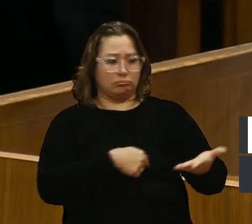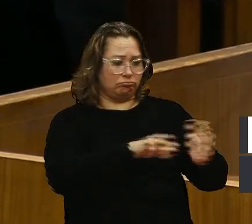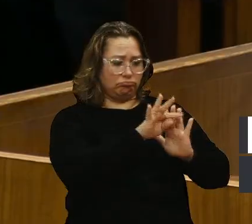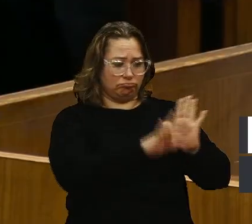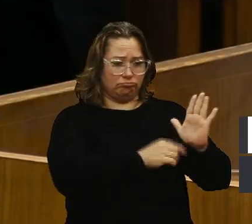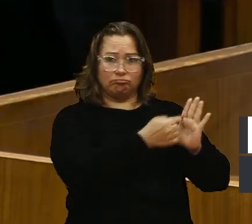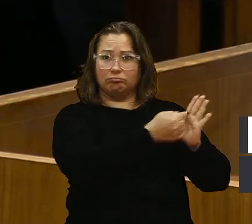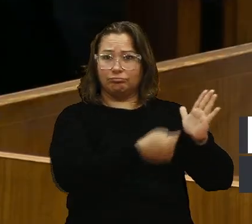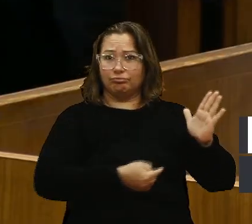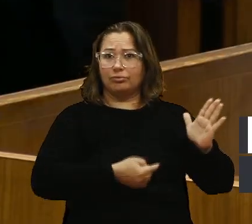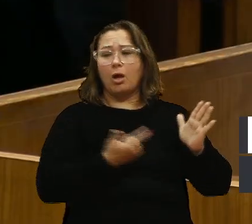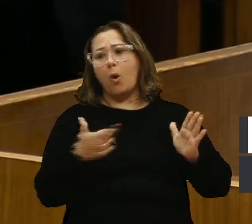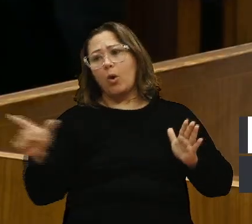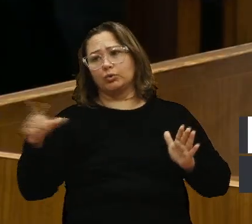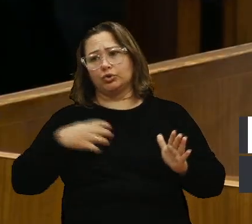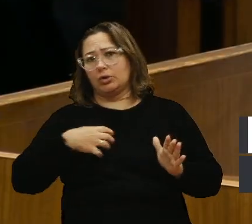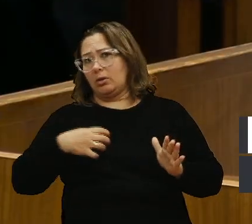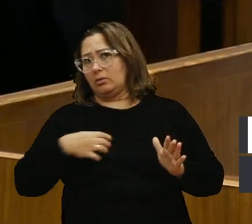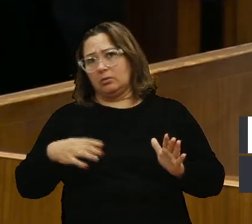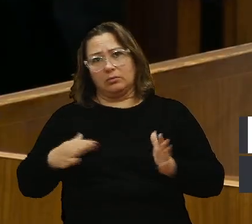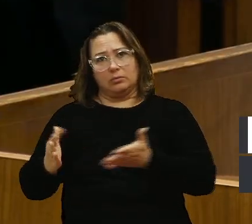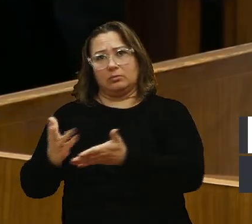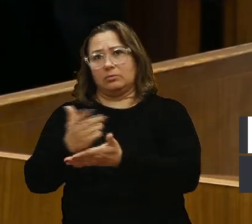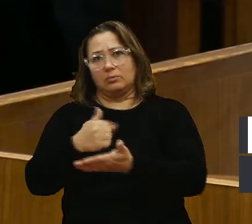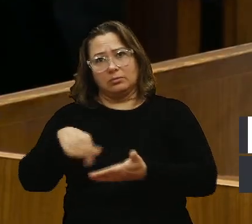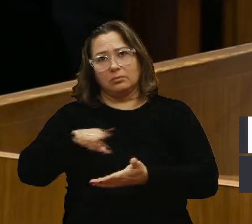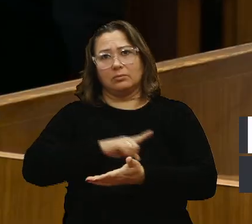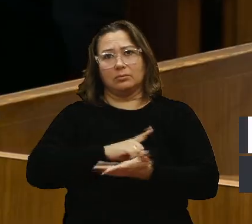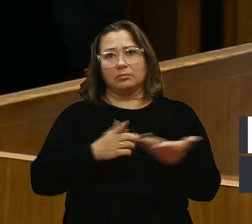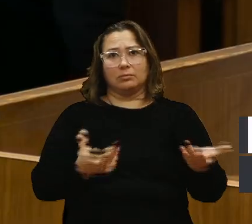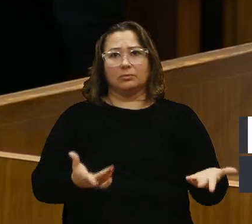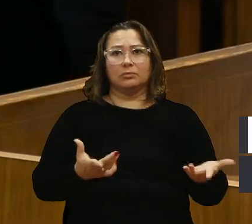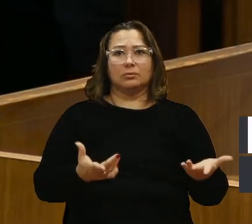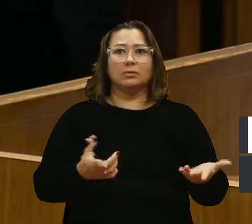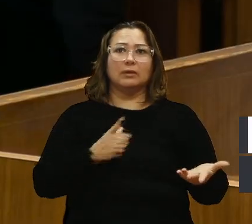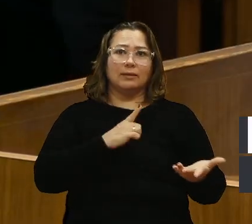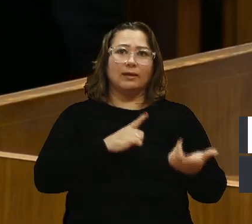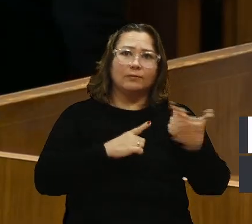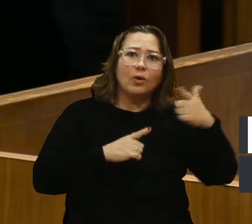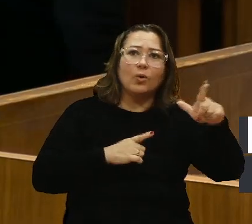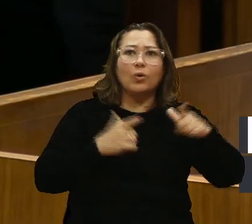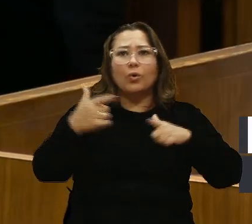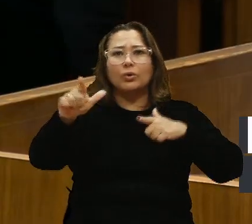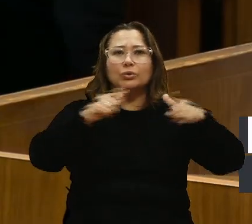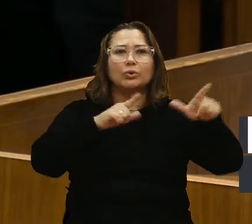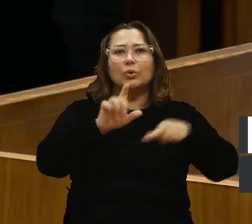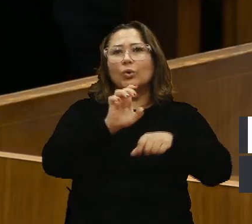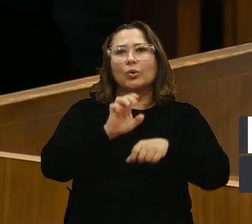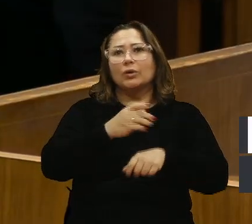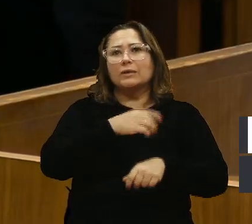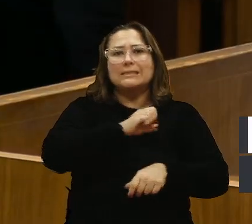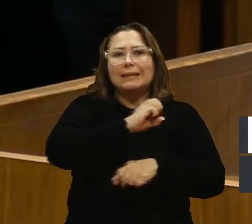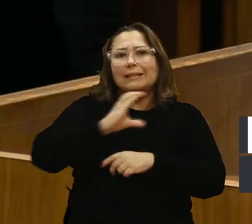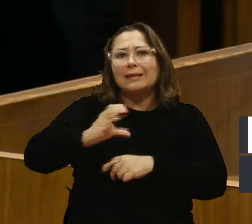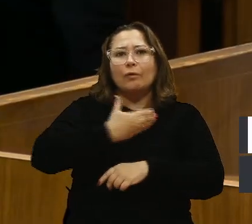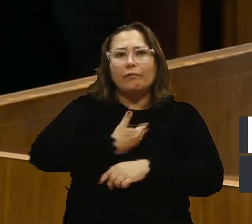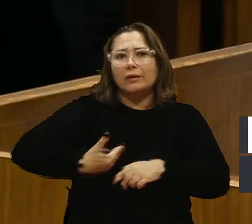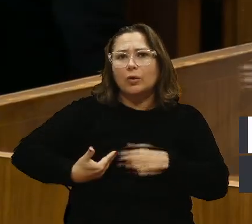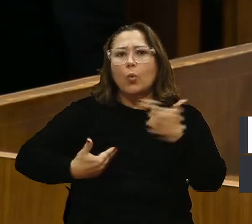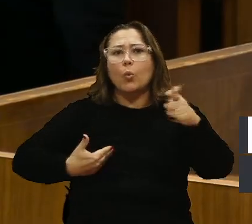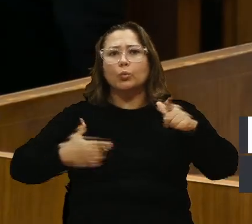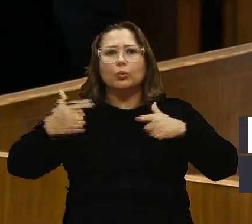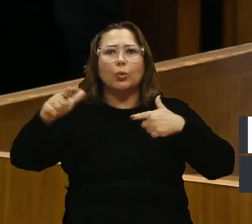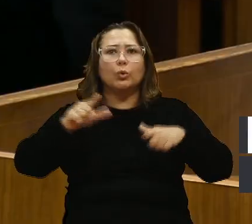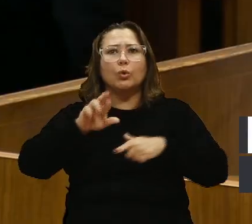fala, teria outras formas, né? Paraná, o governador Ratinho Júnior teve outras formas, o Jorginho Melo lá em Santa Catarina teve outras formas,